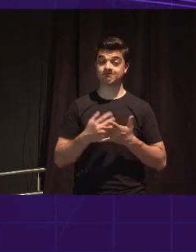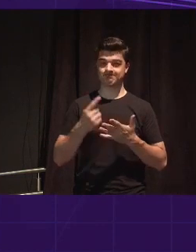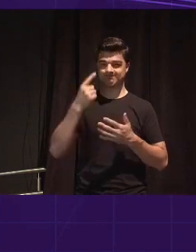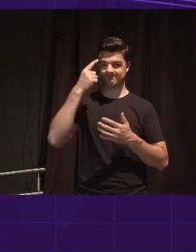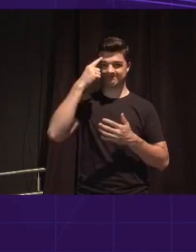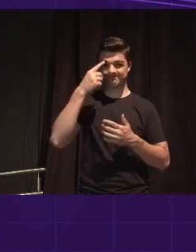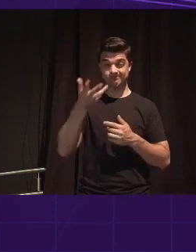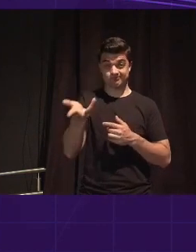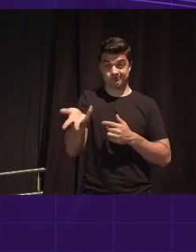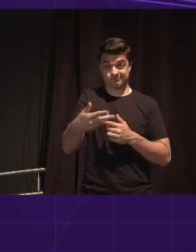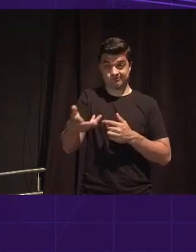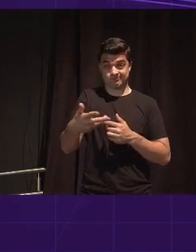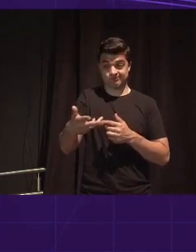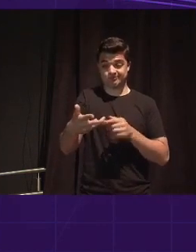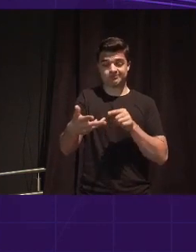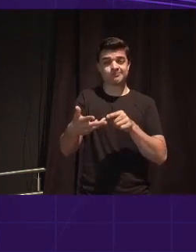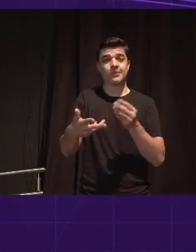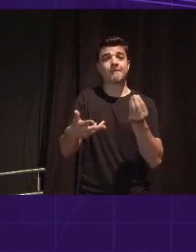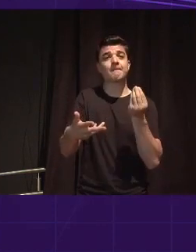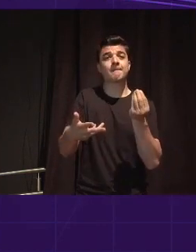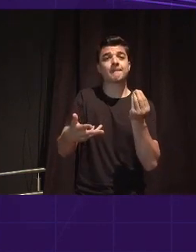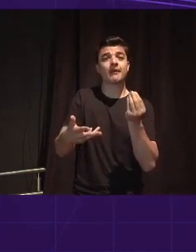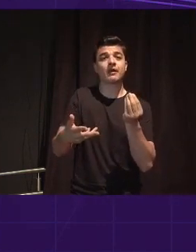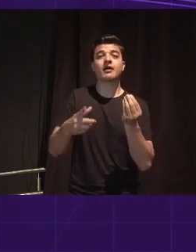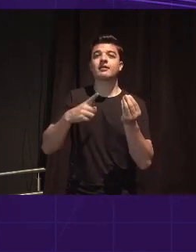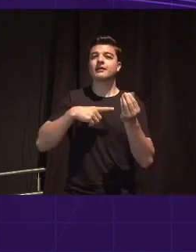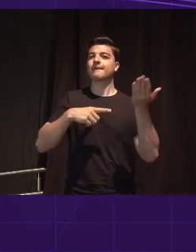os nossos grandes exemplos, filósofos e